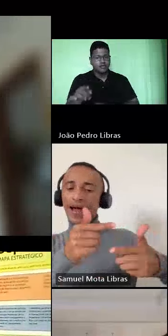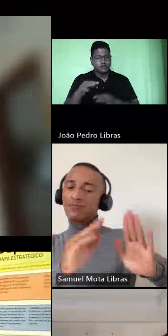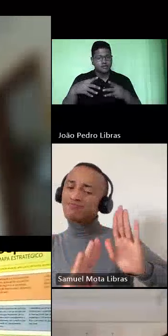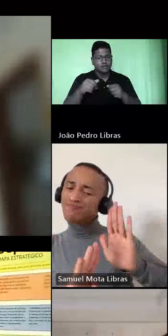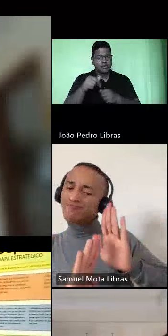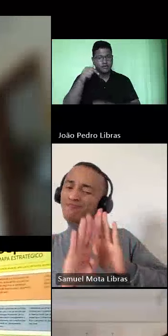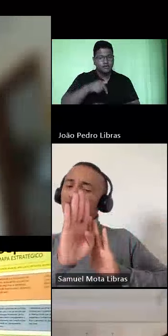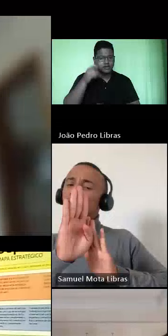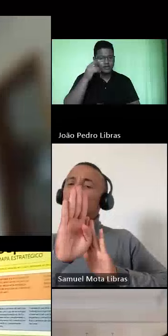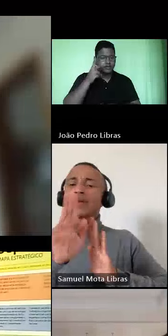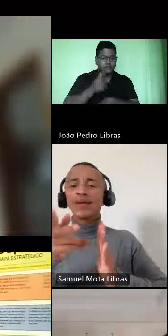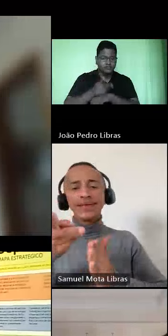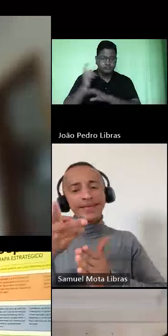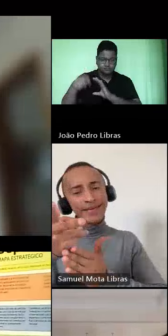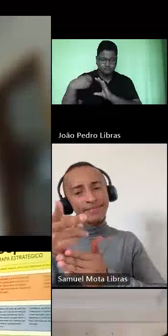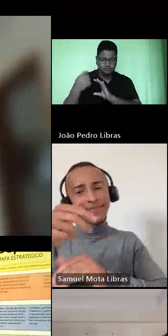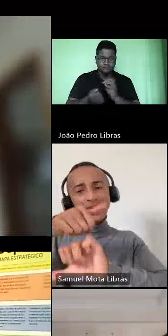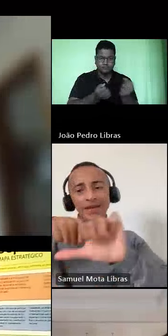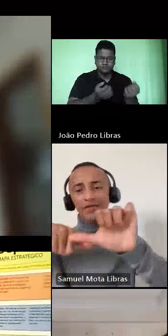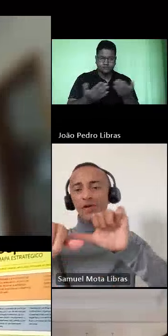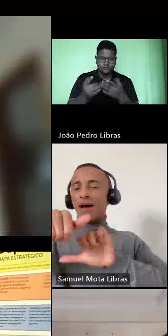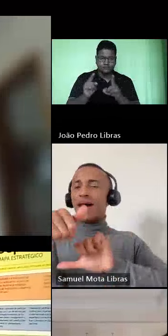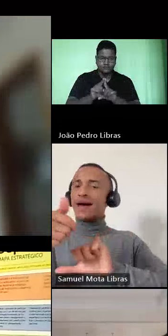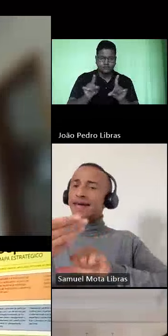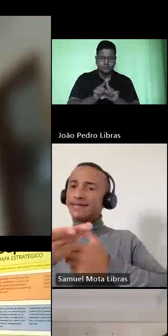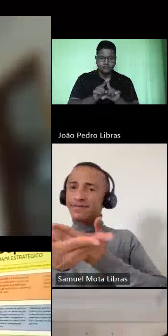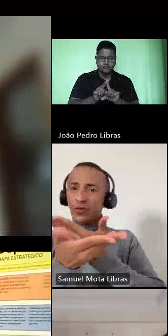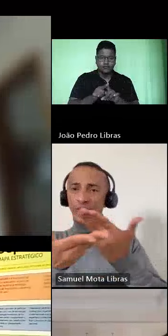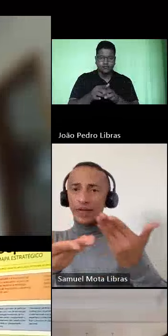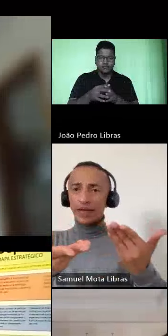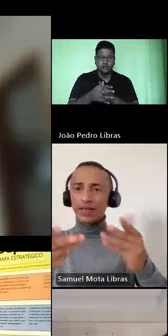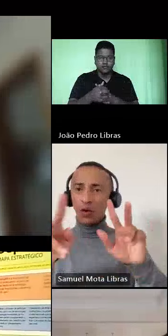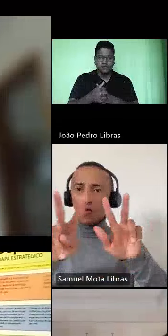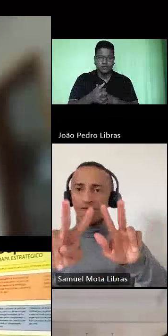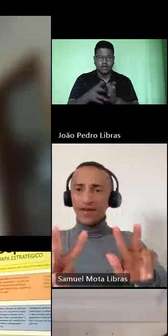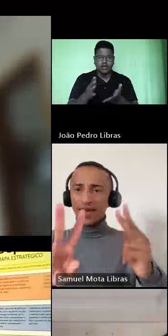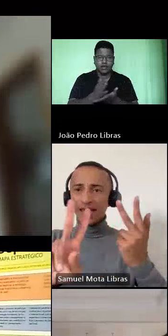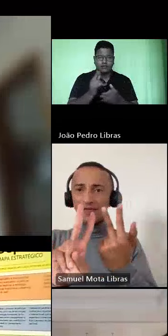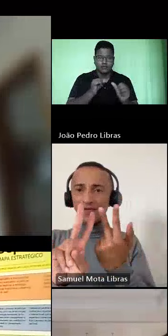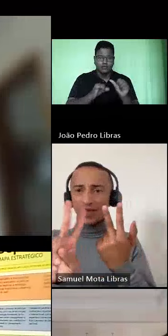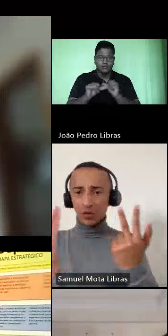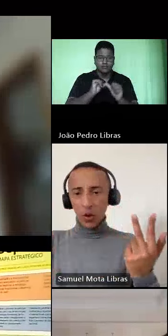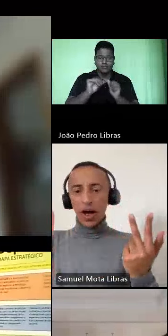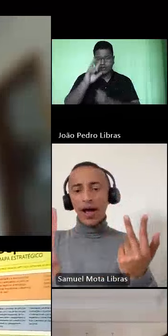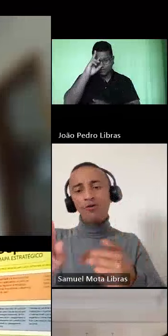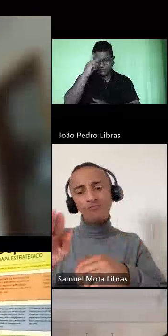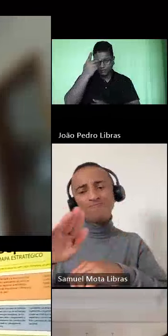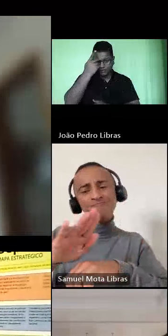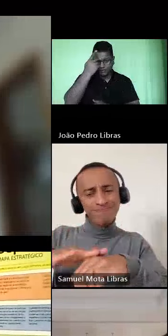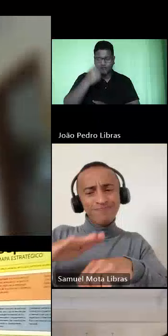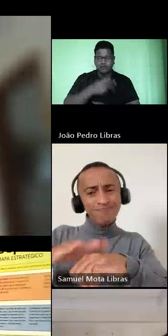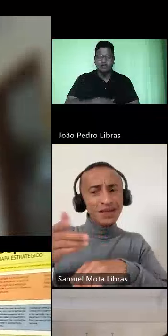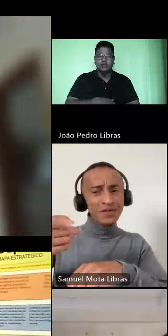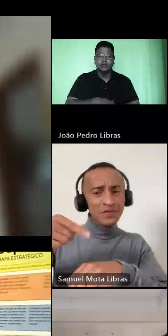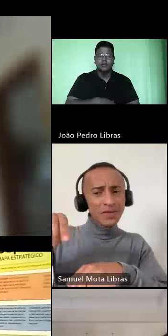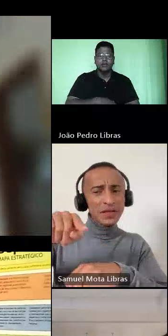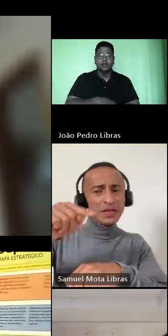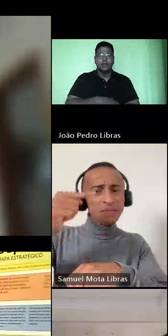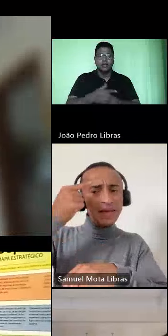assistindo esse convite né a a a mudar um pouco a forma de pensar e assumir o seu papel